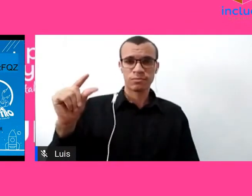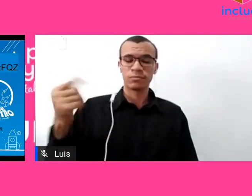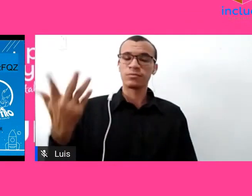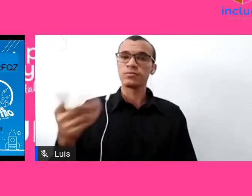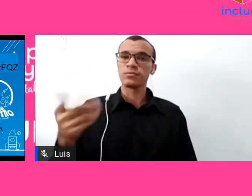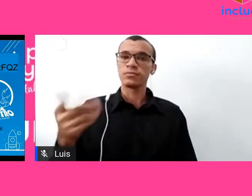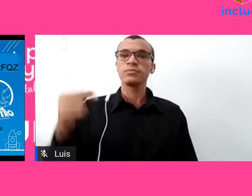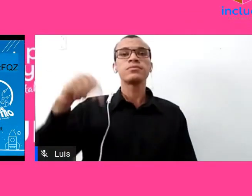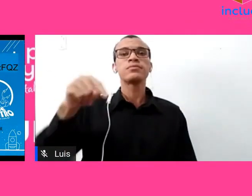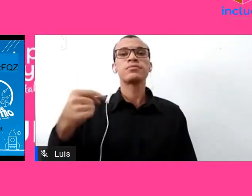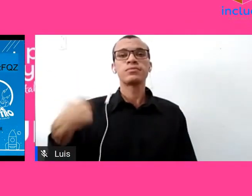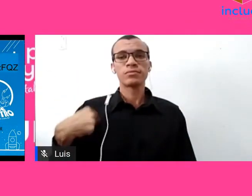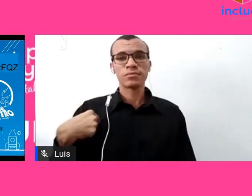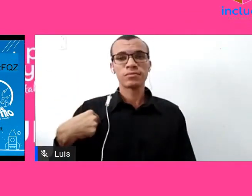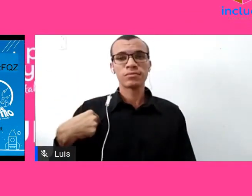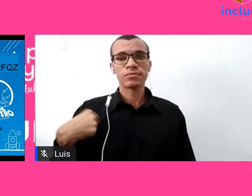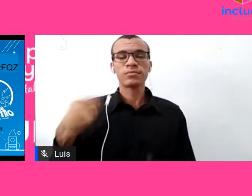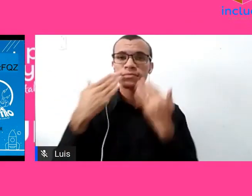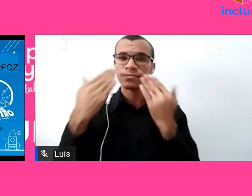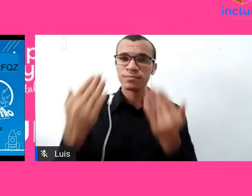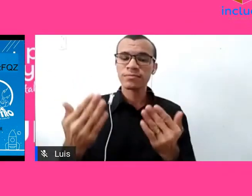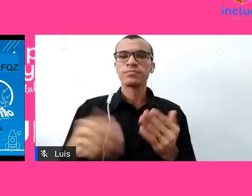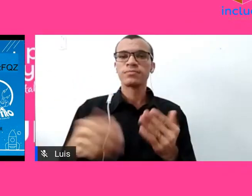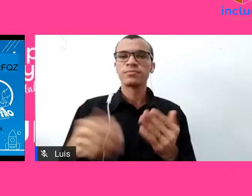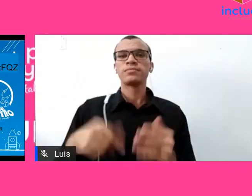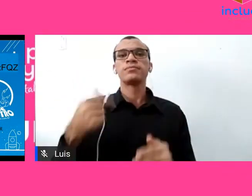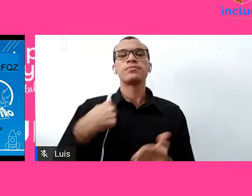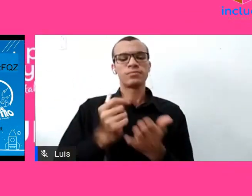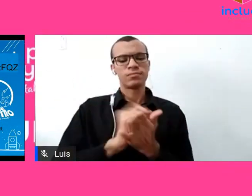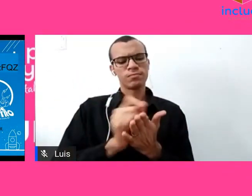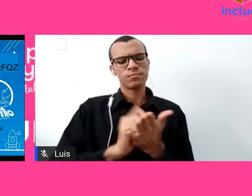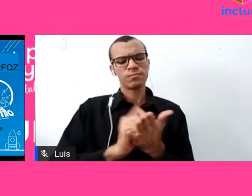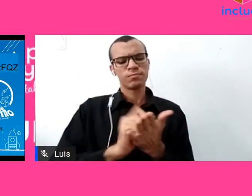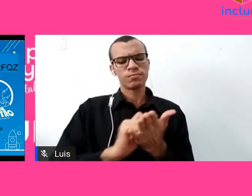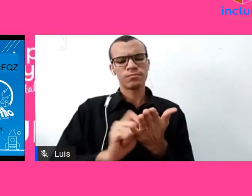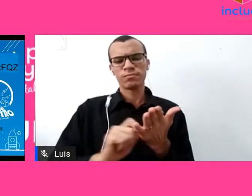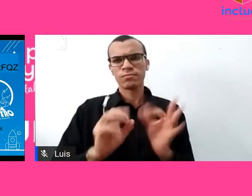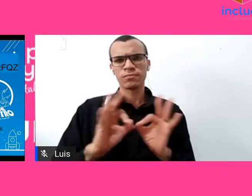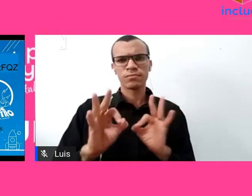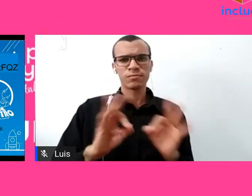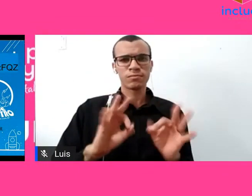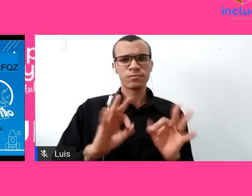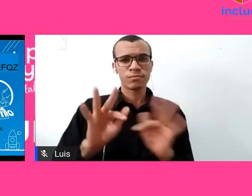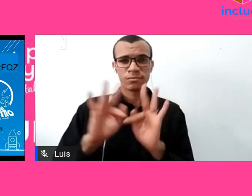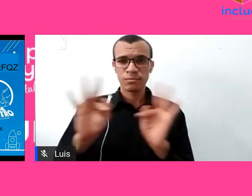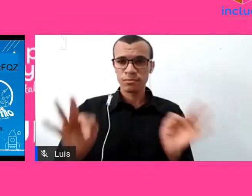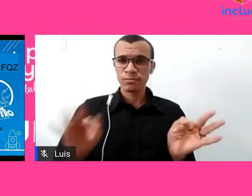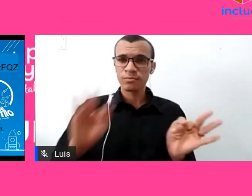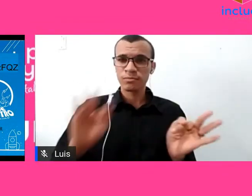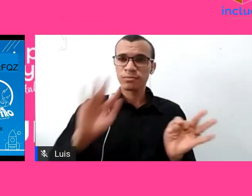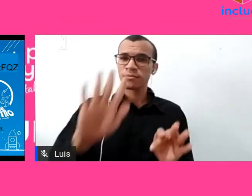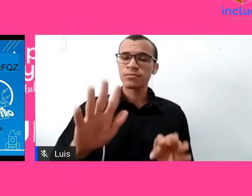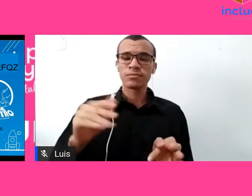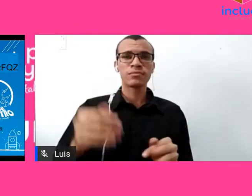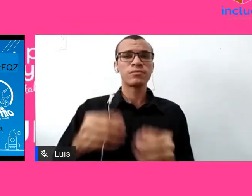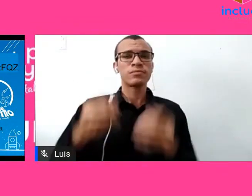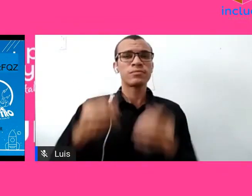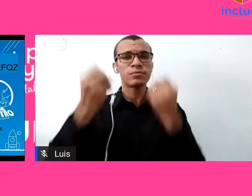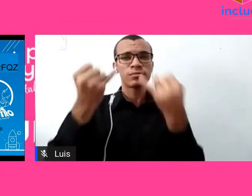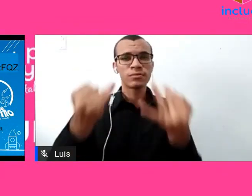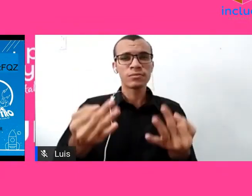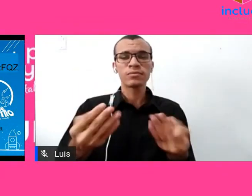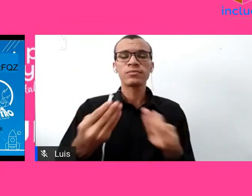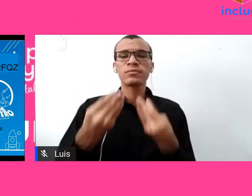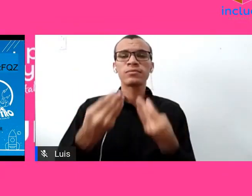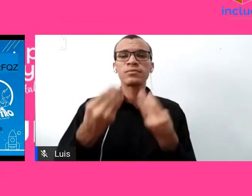um projeto que eu mesmo desenhei, e ele é bem simples, mas ele vai passar bem qual é a técnica